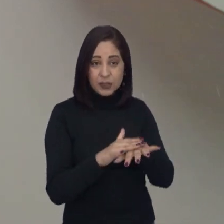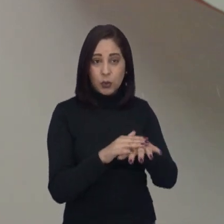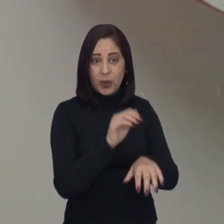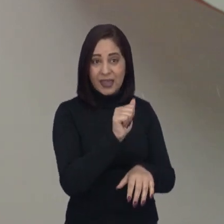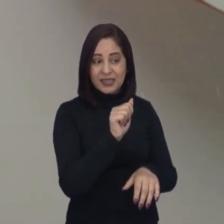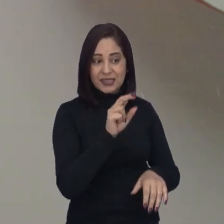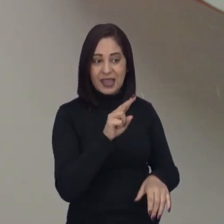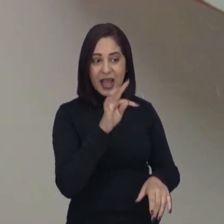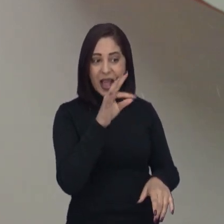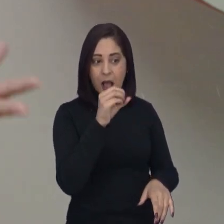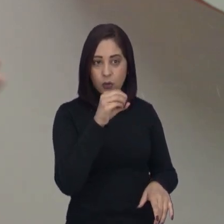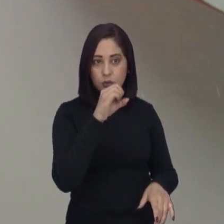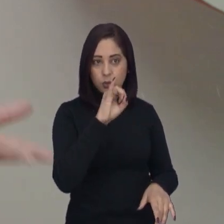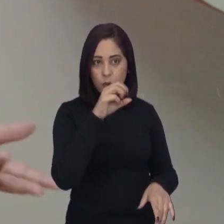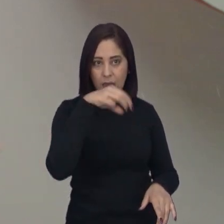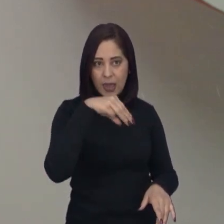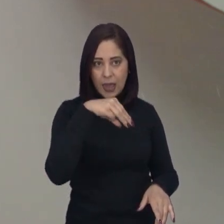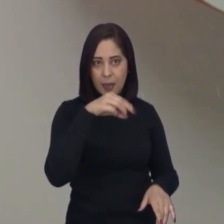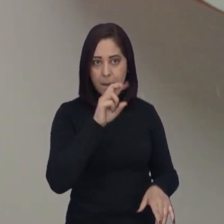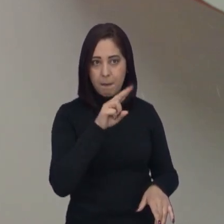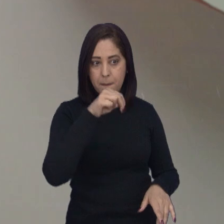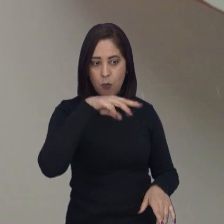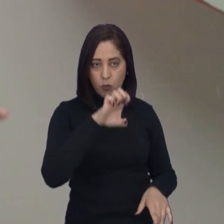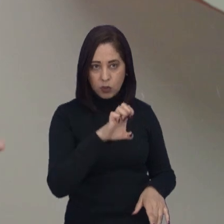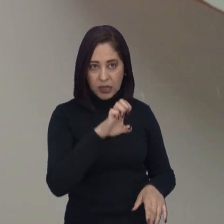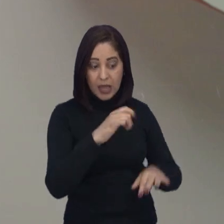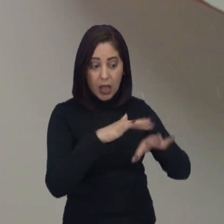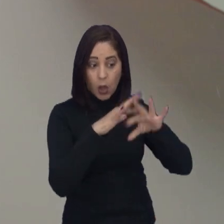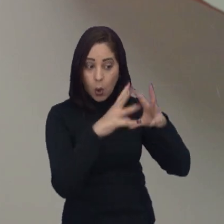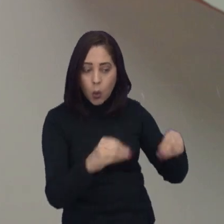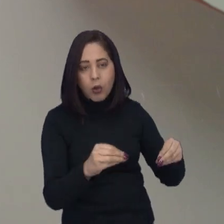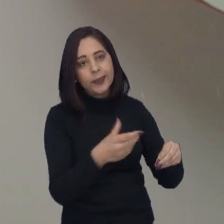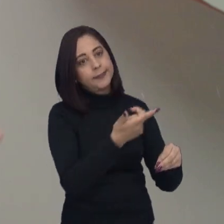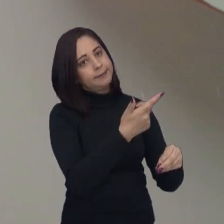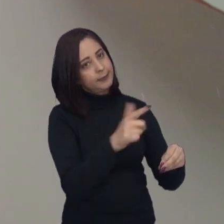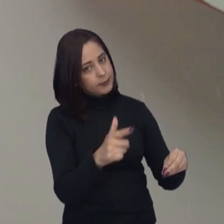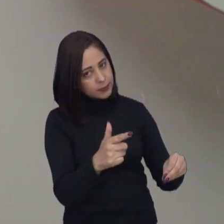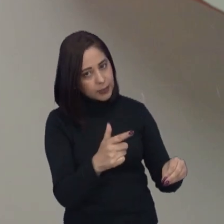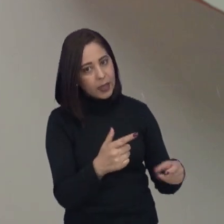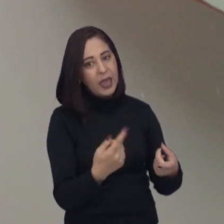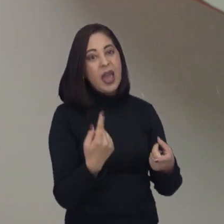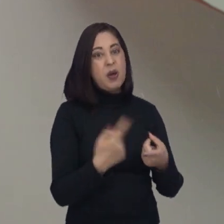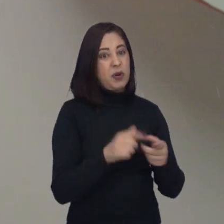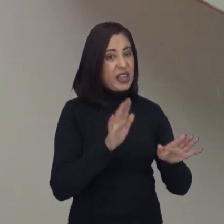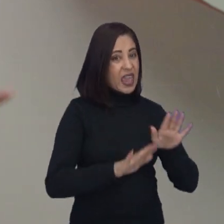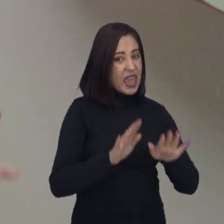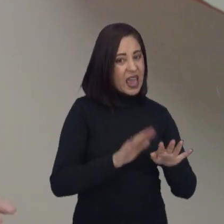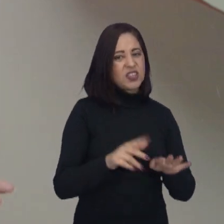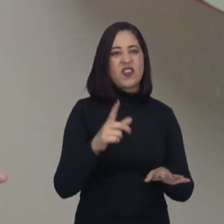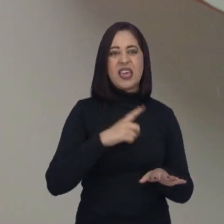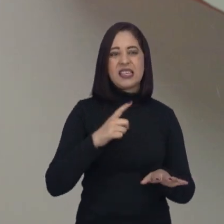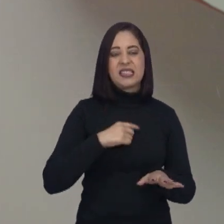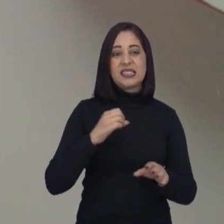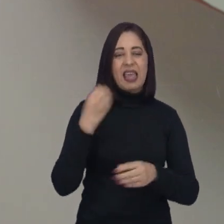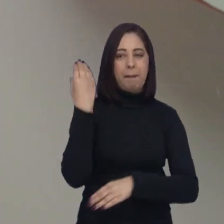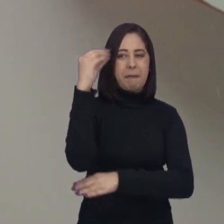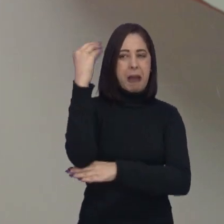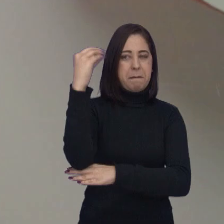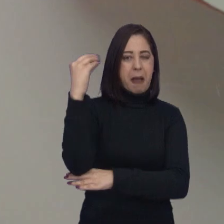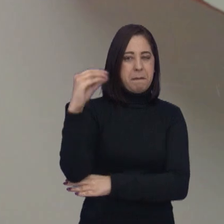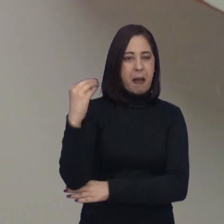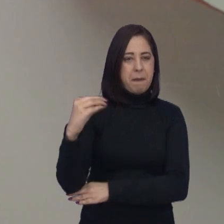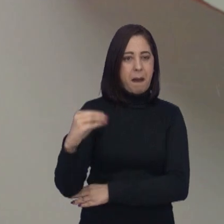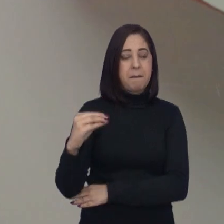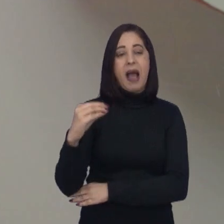importante a gente falar, né? Que a senhora também falou aqui nos bastidores, aquelas informações às vezes que aparecem na internet, de remédios milagrosos. Tem que